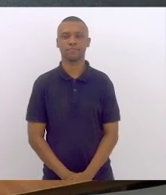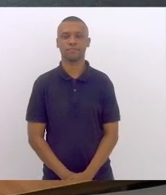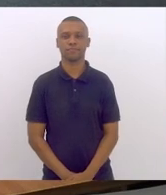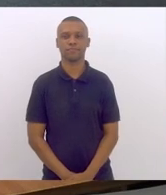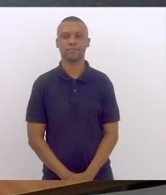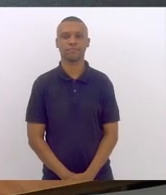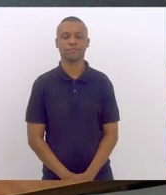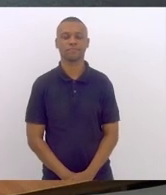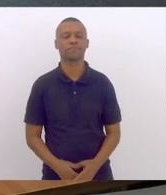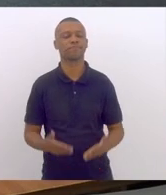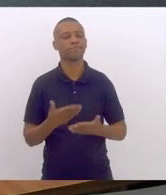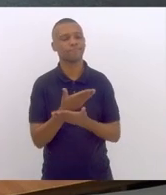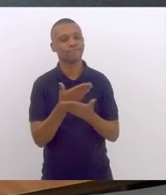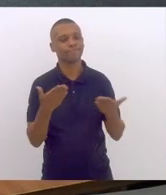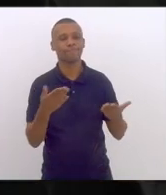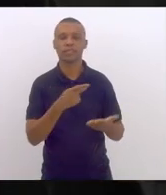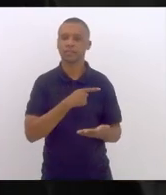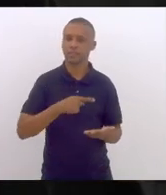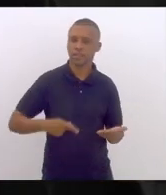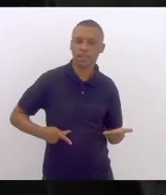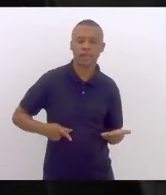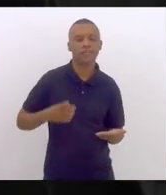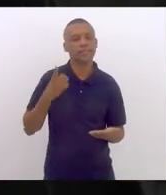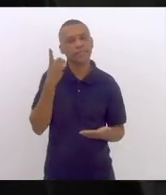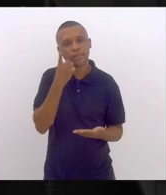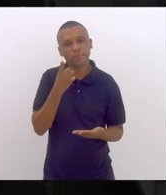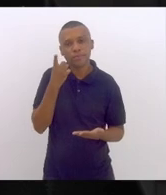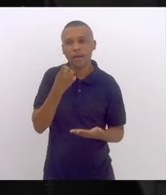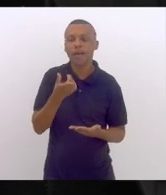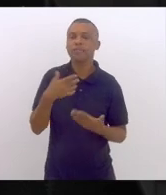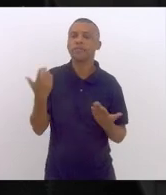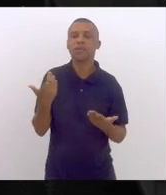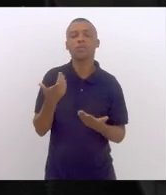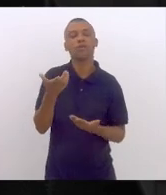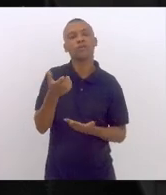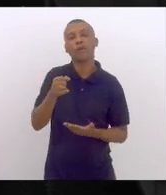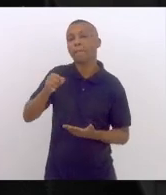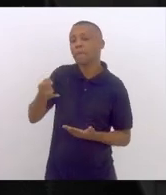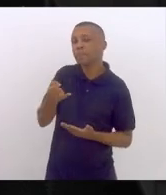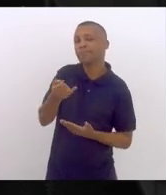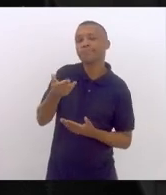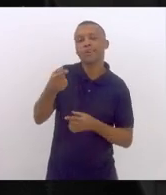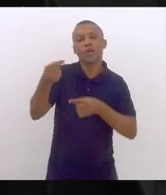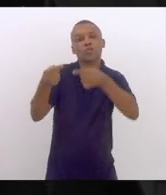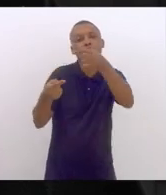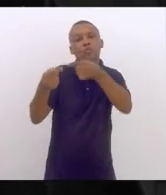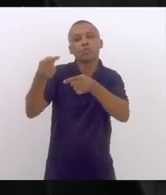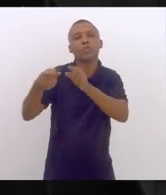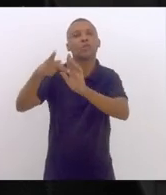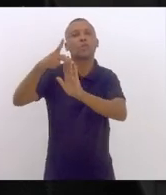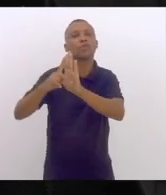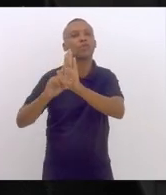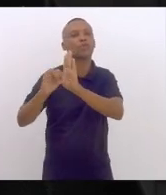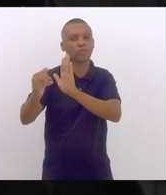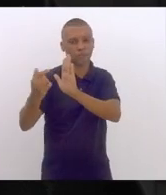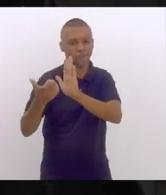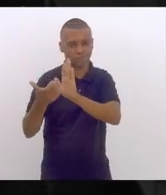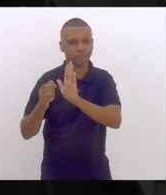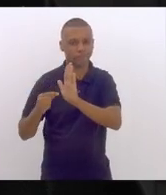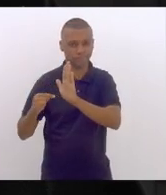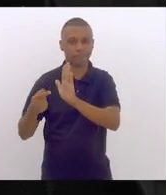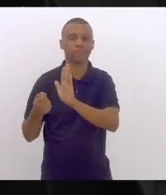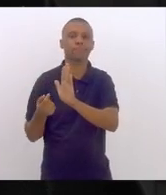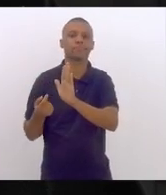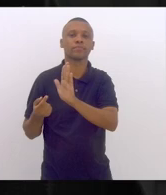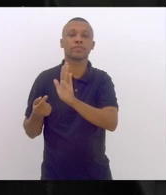senhor presidente senhoras deputadas senhores deputados Eu Me inscrevi para discutir esse projeto de lei que é o